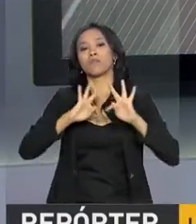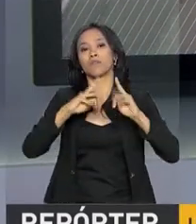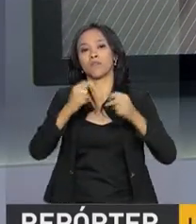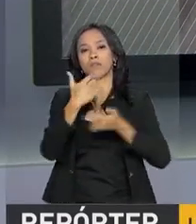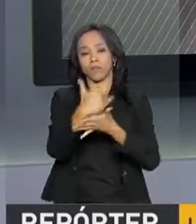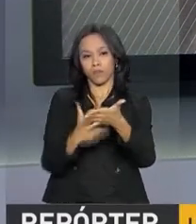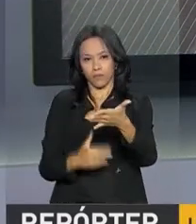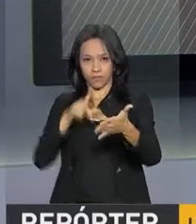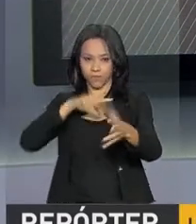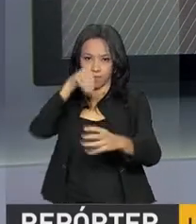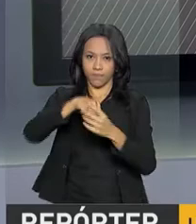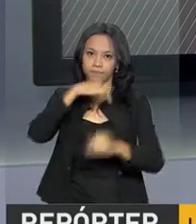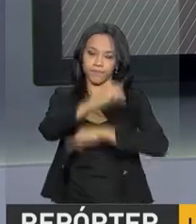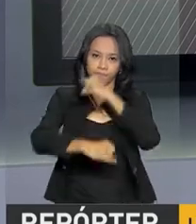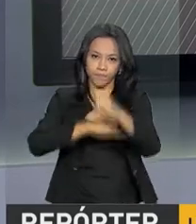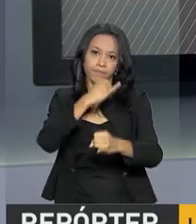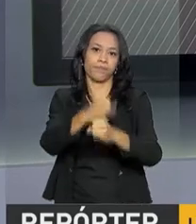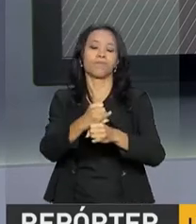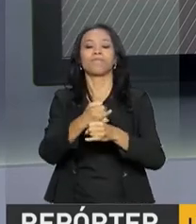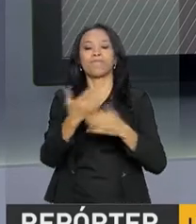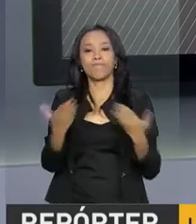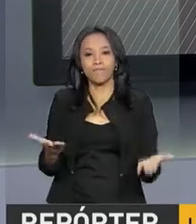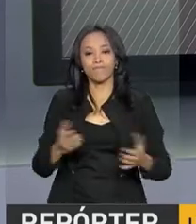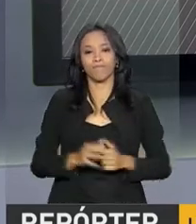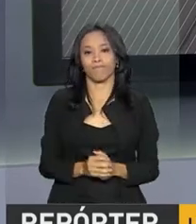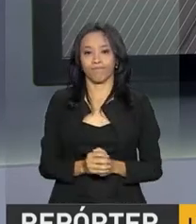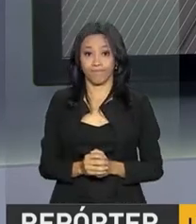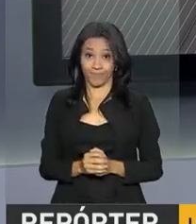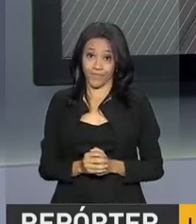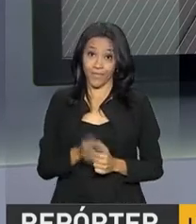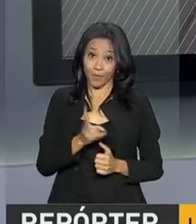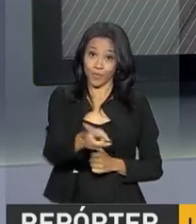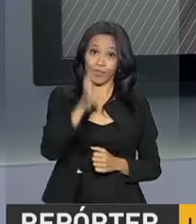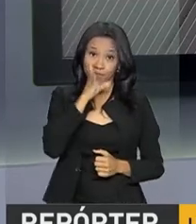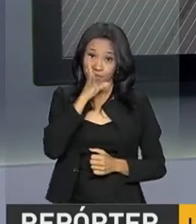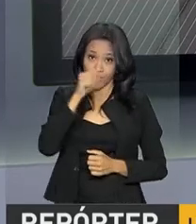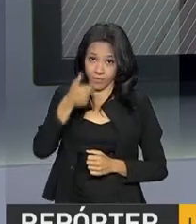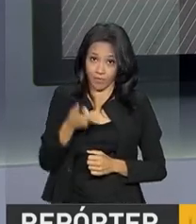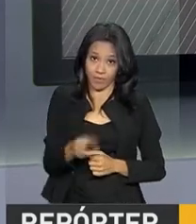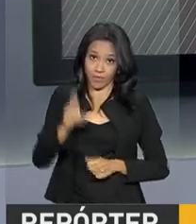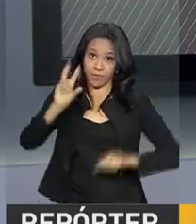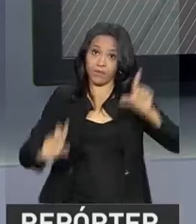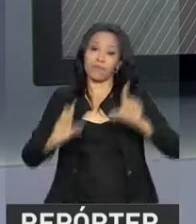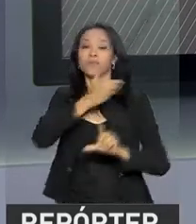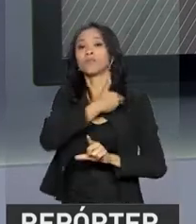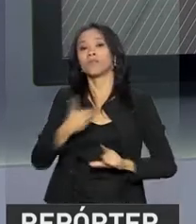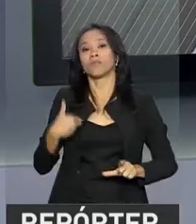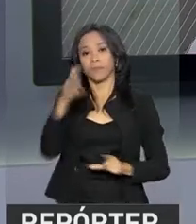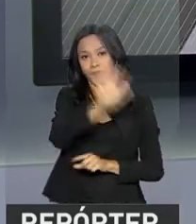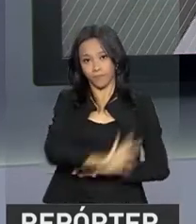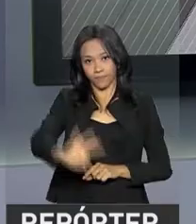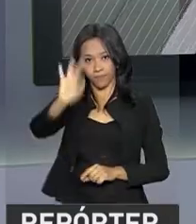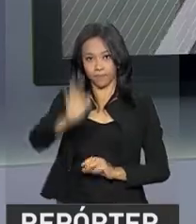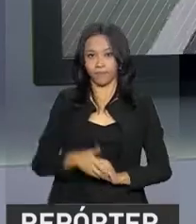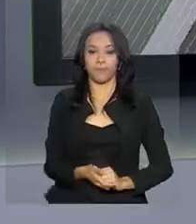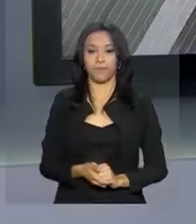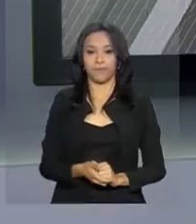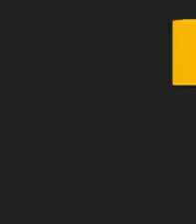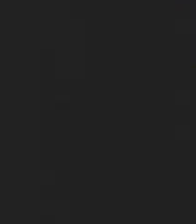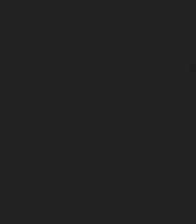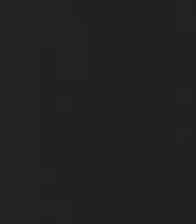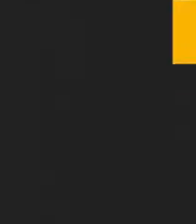programação também está na página da nbr na internet continue com a gente na nbr a tv do governo federal